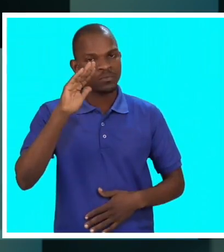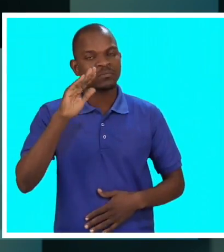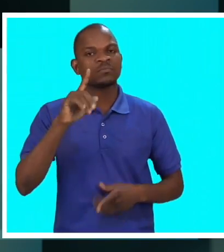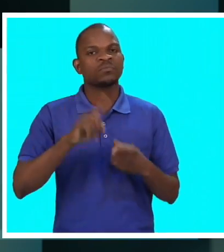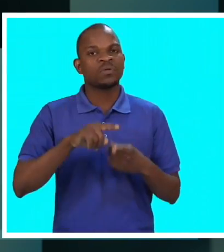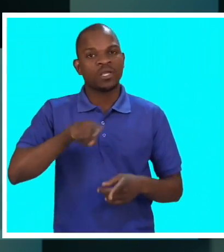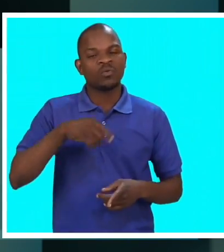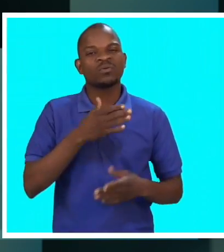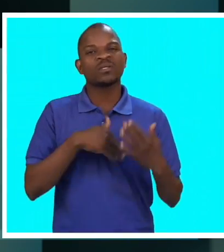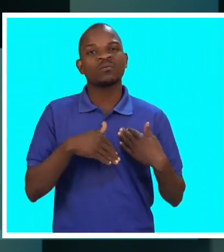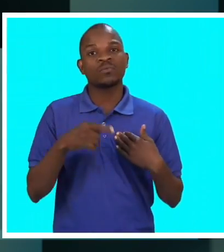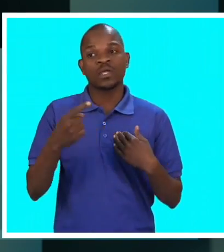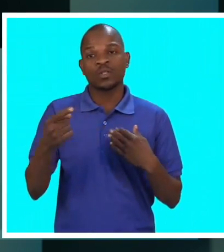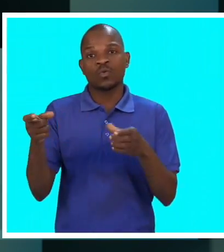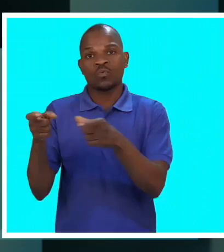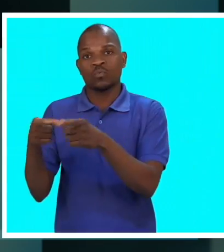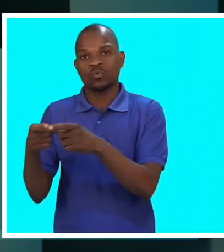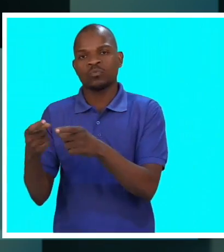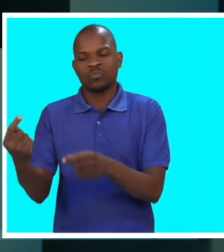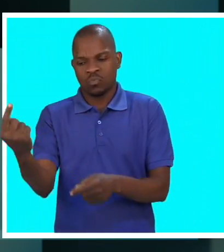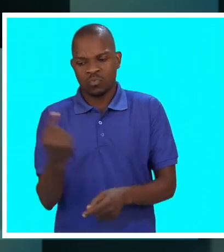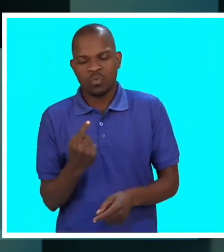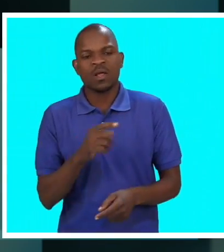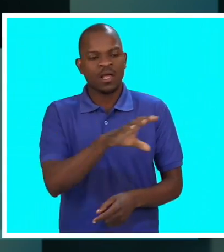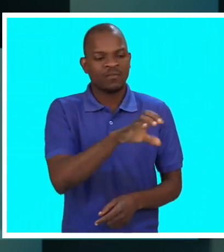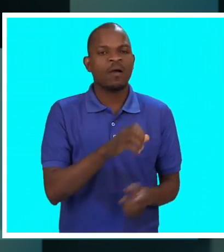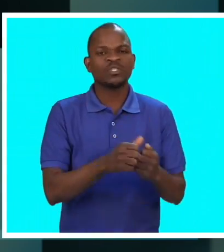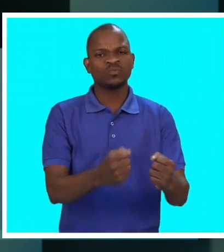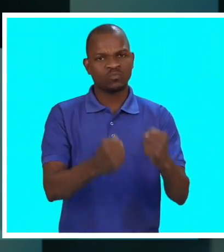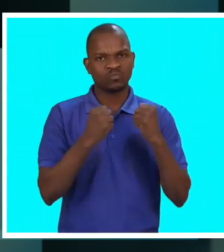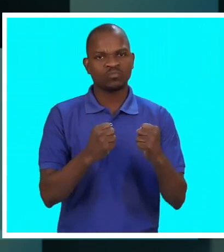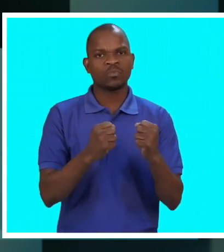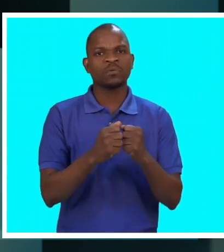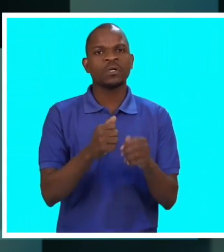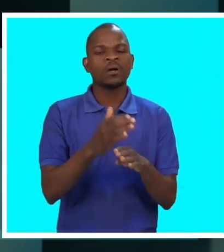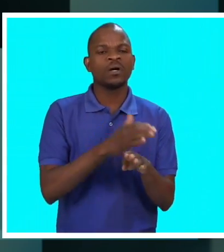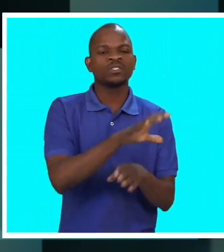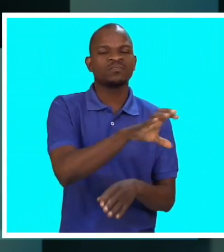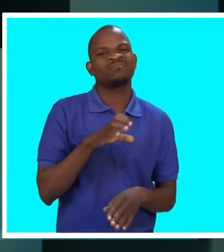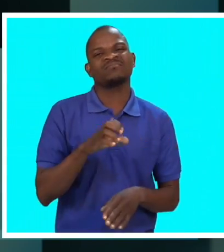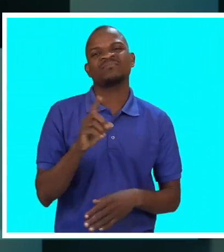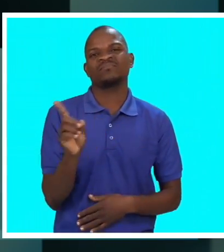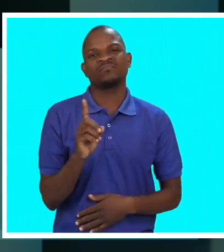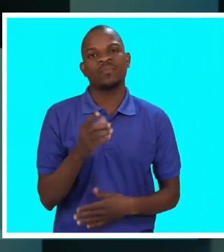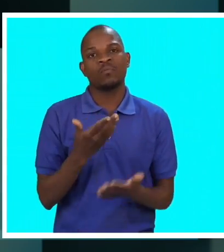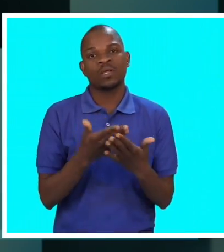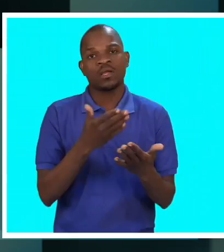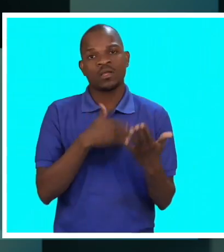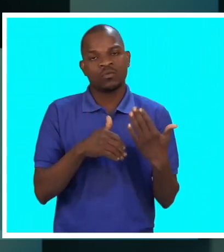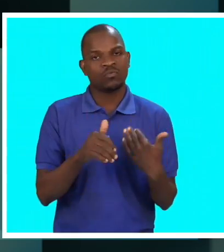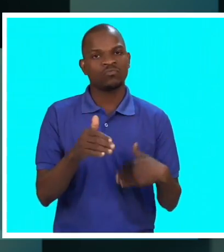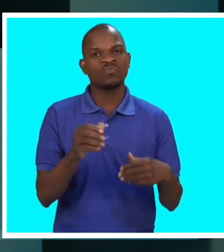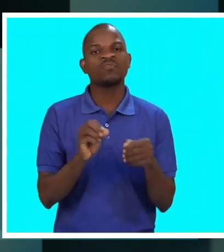os próprios clubes venham buscar os atletas já maduros que não levam eles mais cedo mas eu quero levar eles aos clubes bem